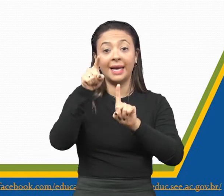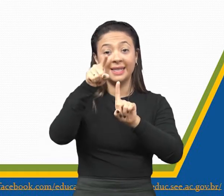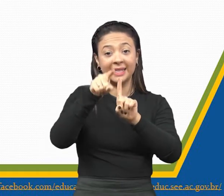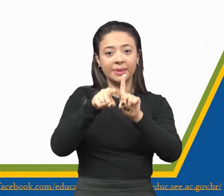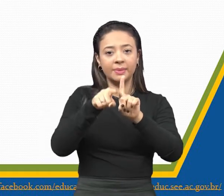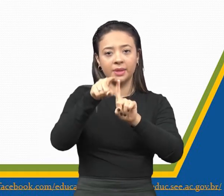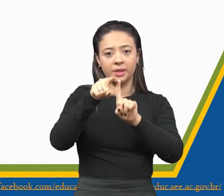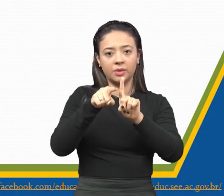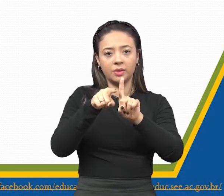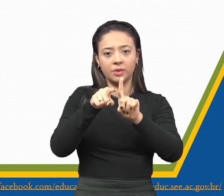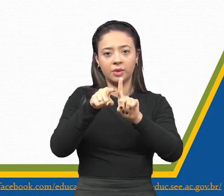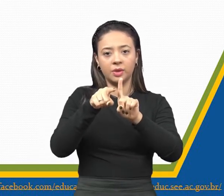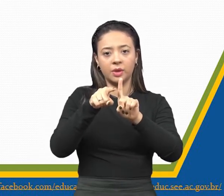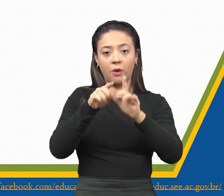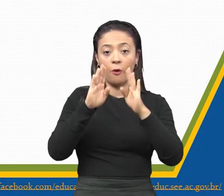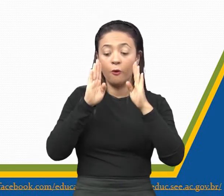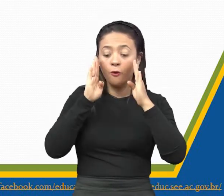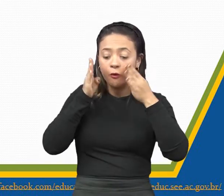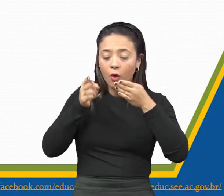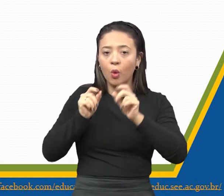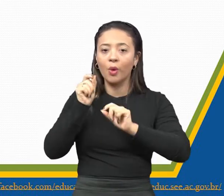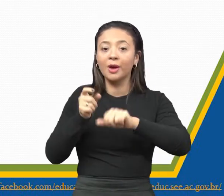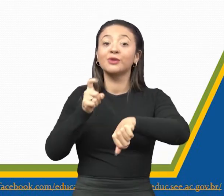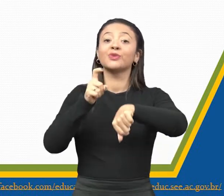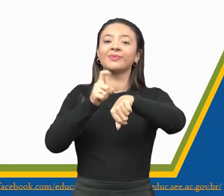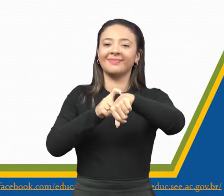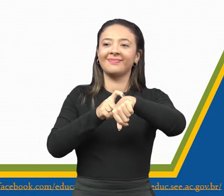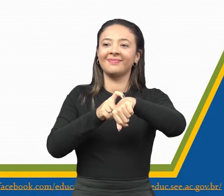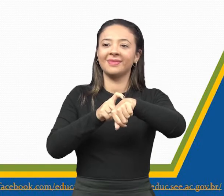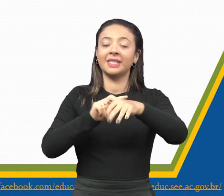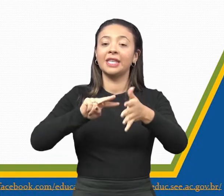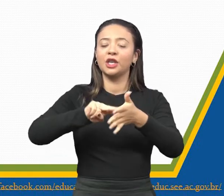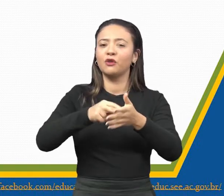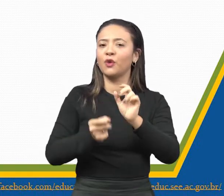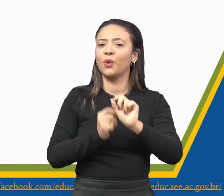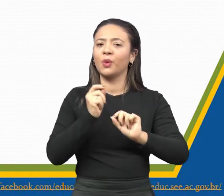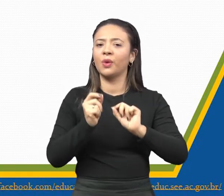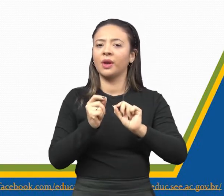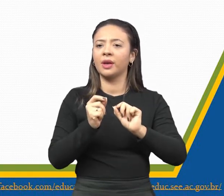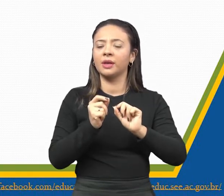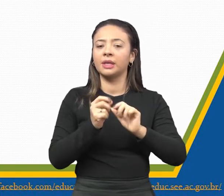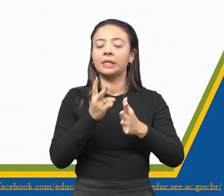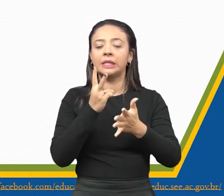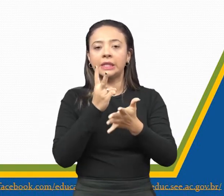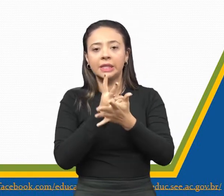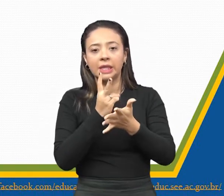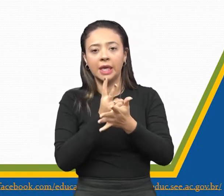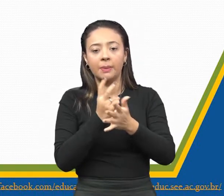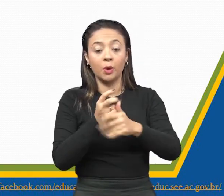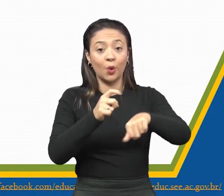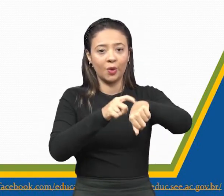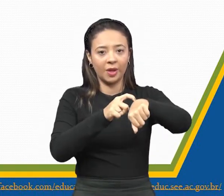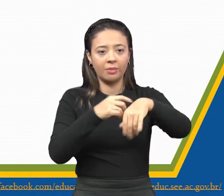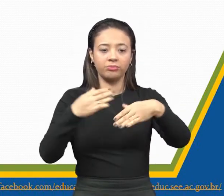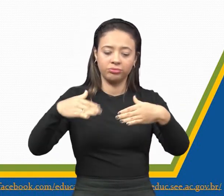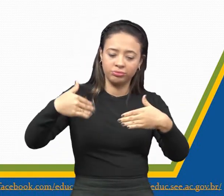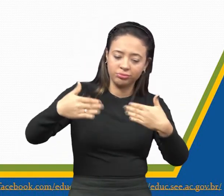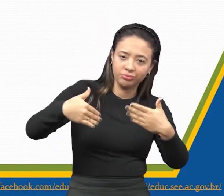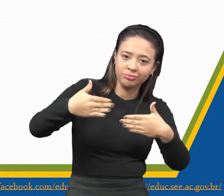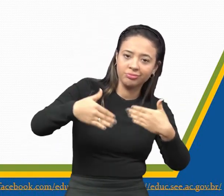está em função do tempo. Isso significa dizer que conforme esse tempo passa,